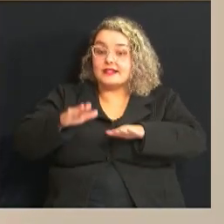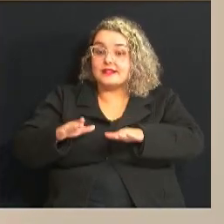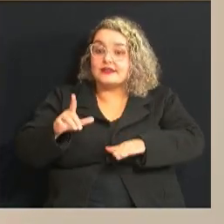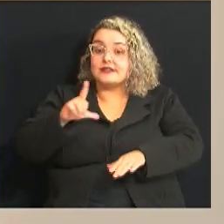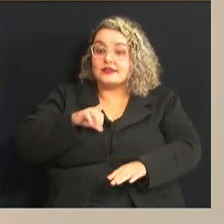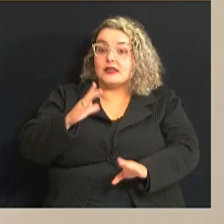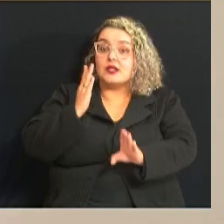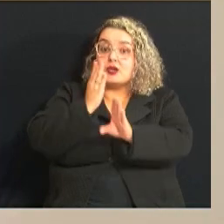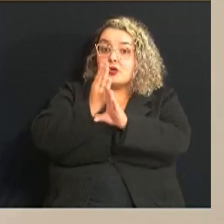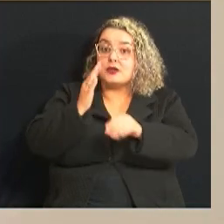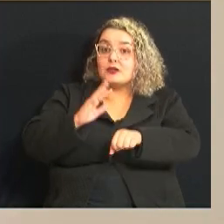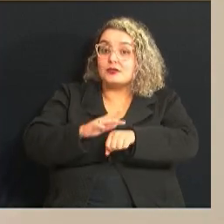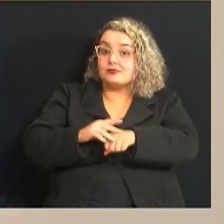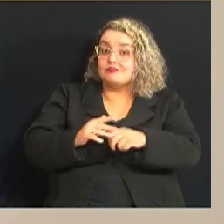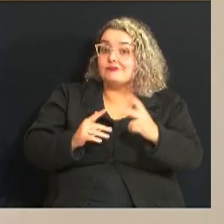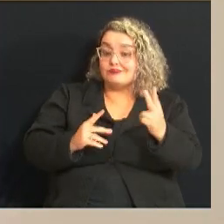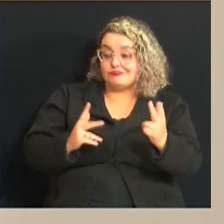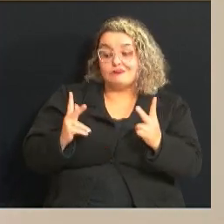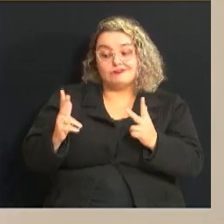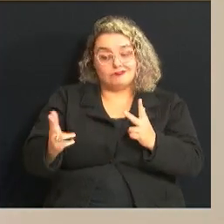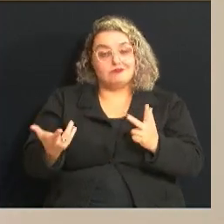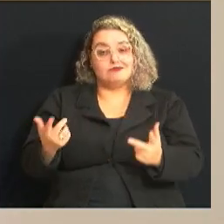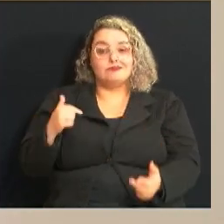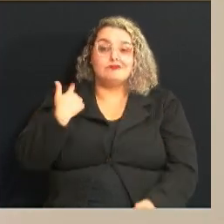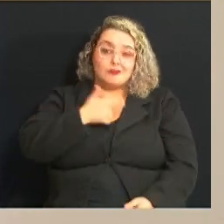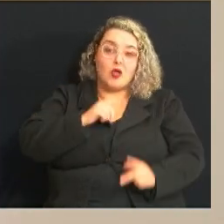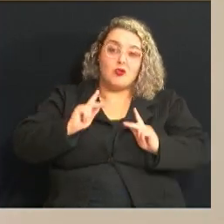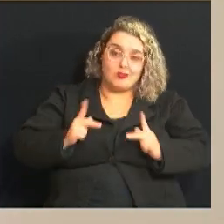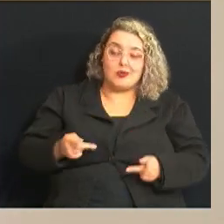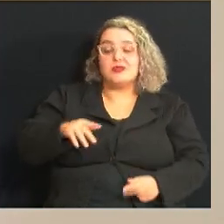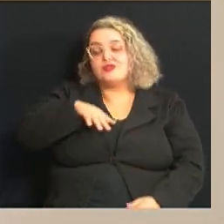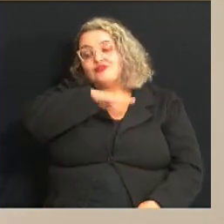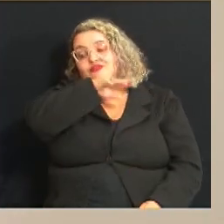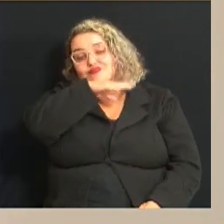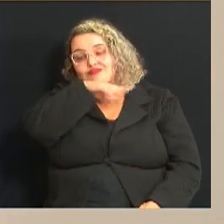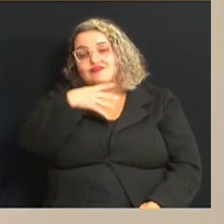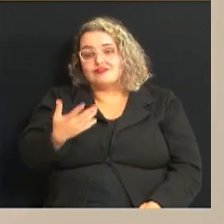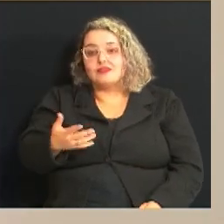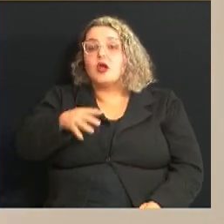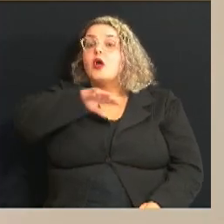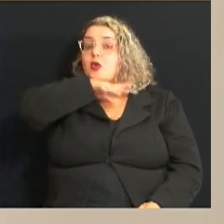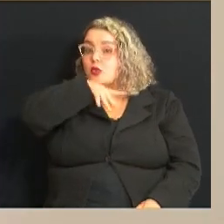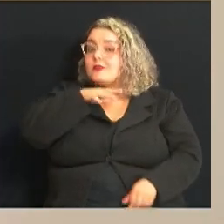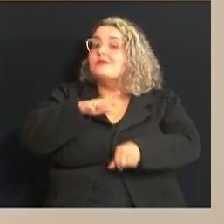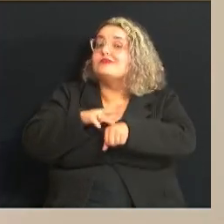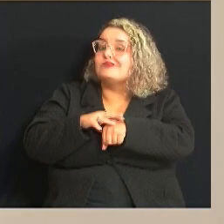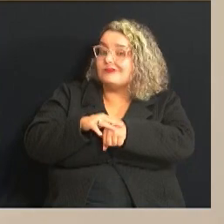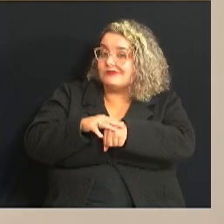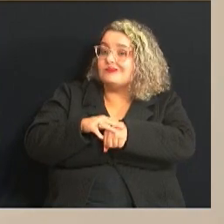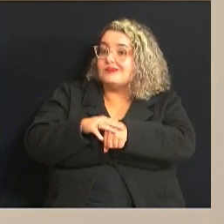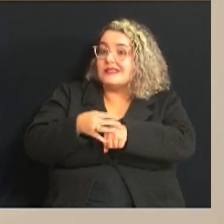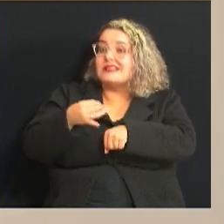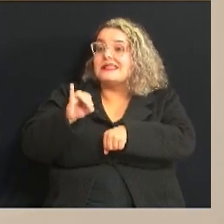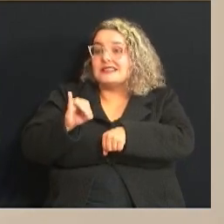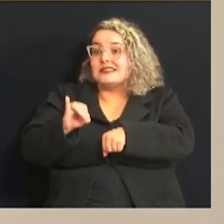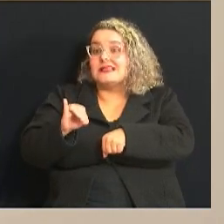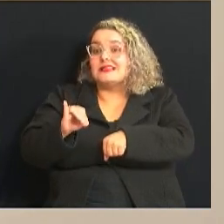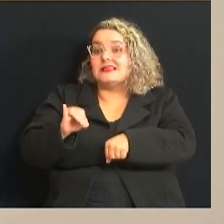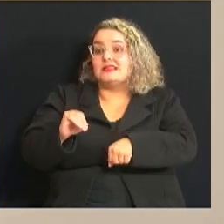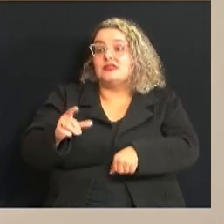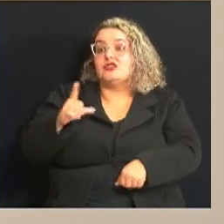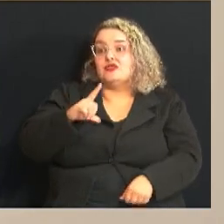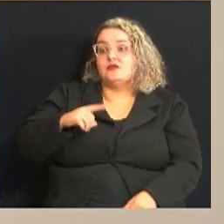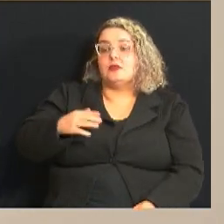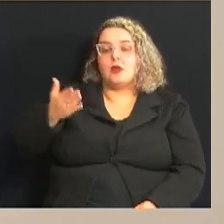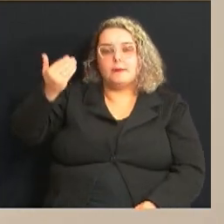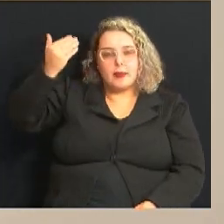doenças semelhantes entre nós e os animais. E os animais estão tendo doenças, inclusive, que se eles estivessem ainda